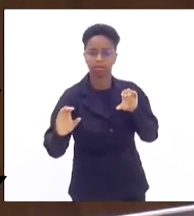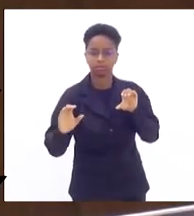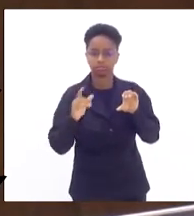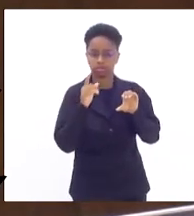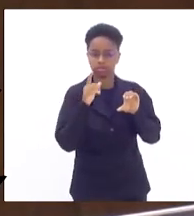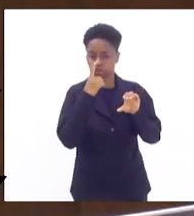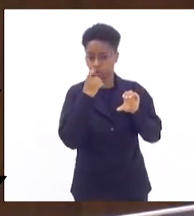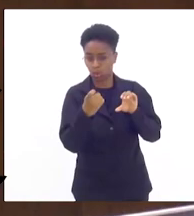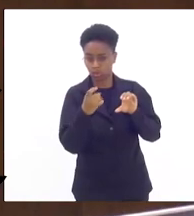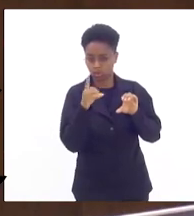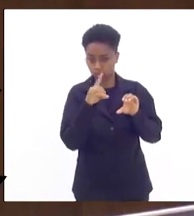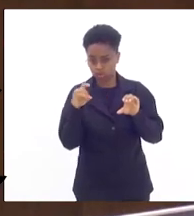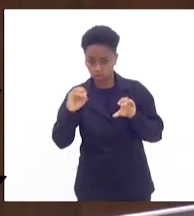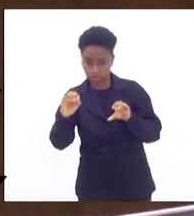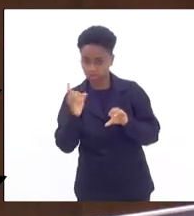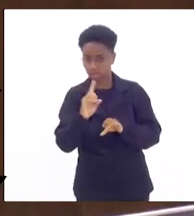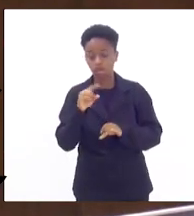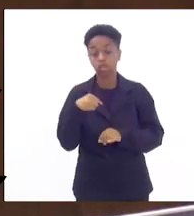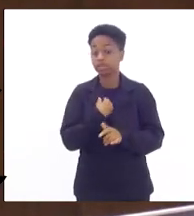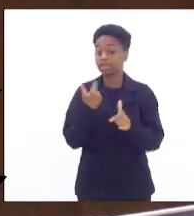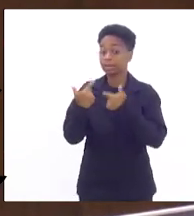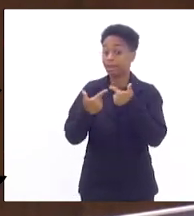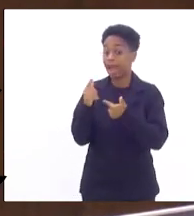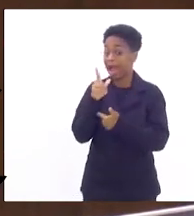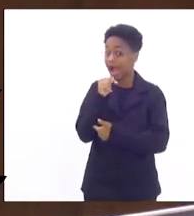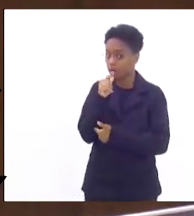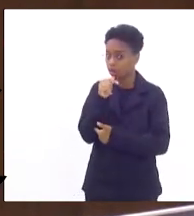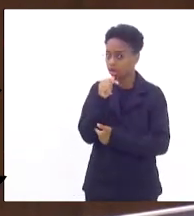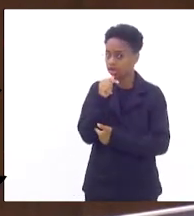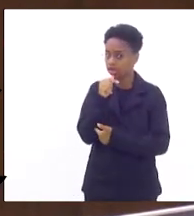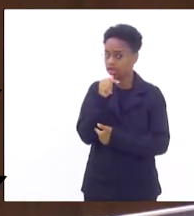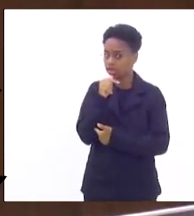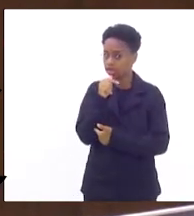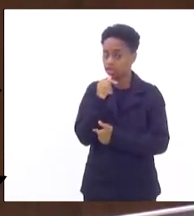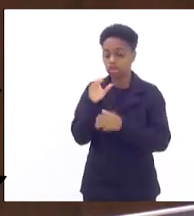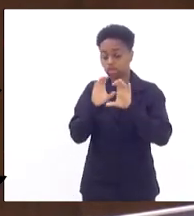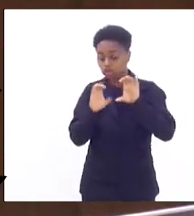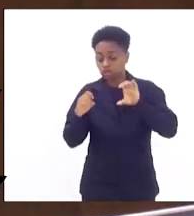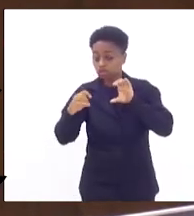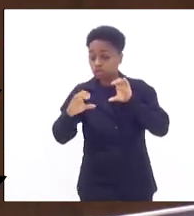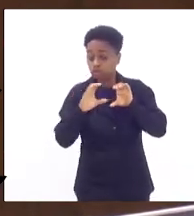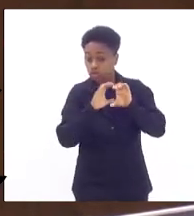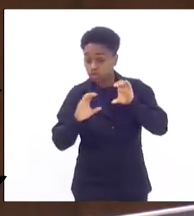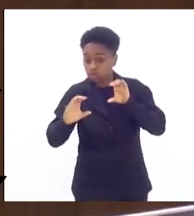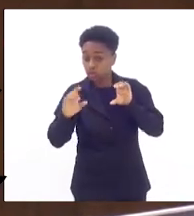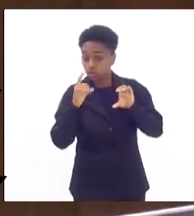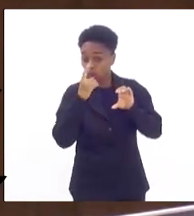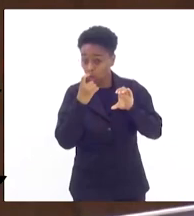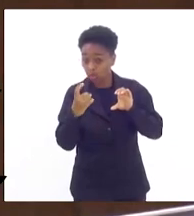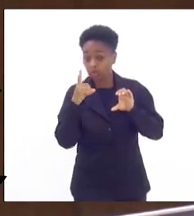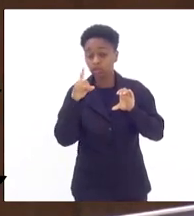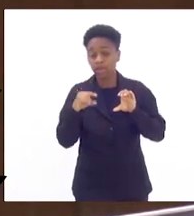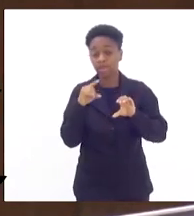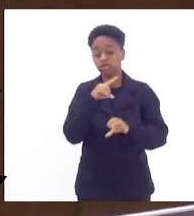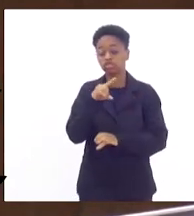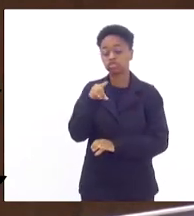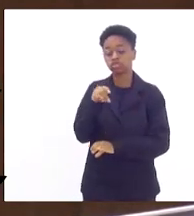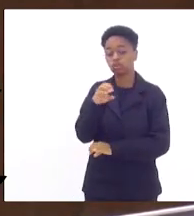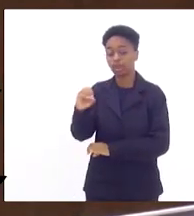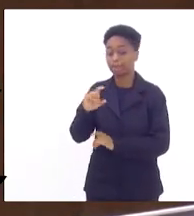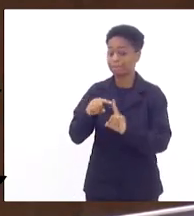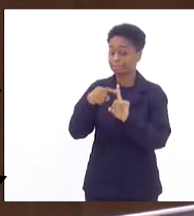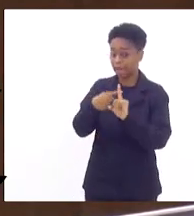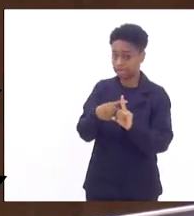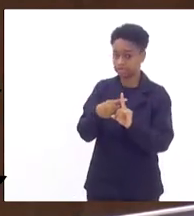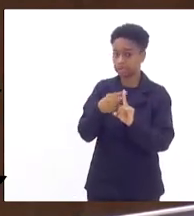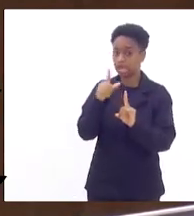Na Zona Oeste, nós trabalhamos com água. Esgoto é com a Zona Oeste Mais, que é uma concessão municipal. Isso é muito importante que